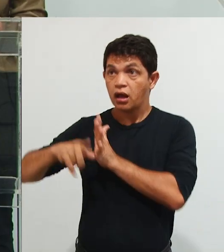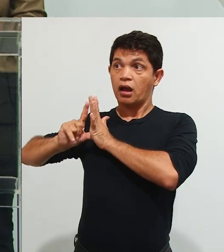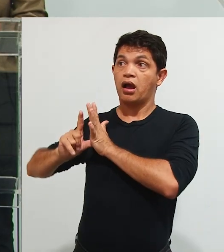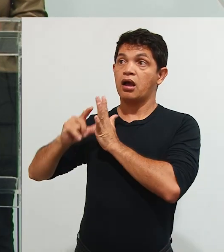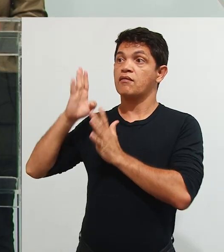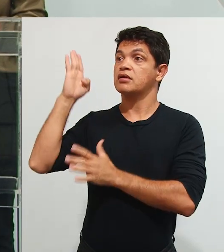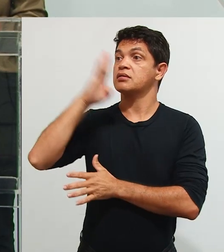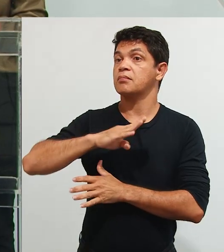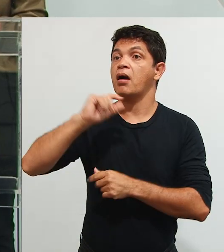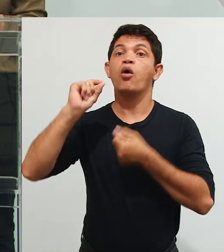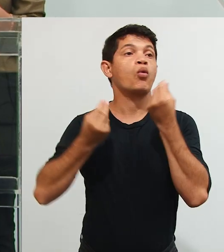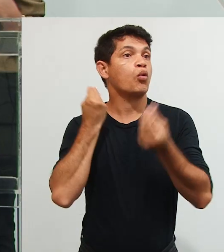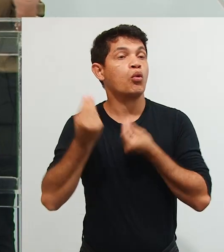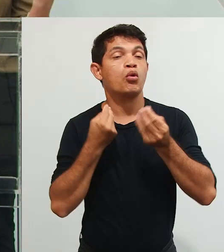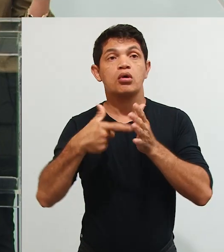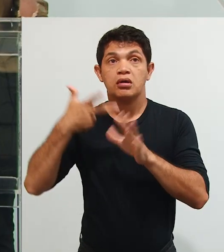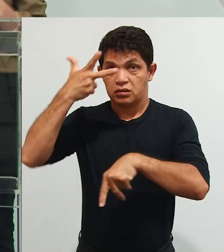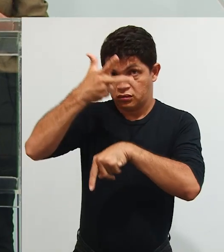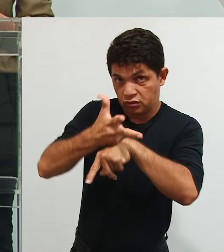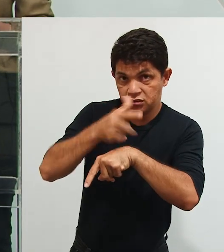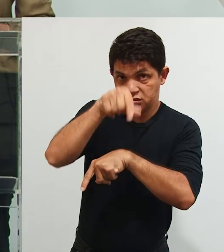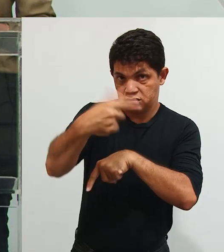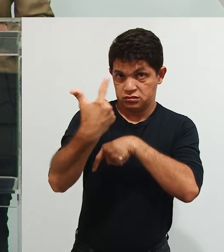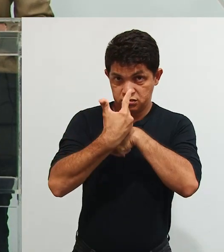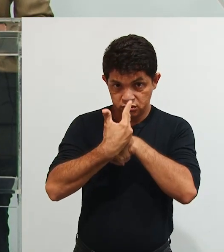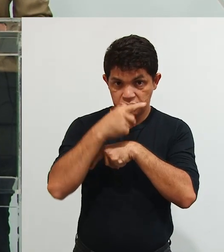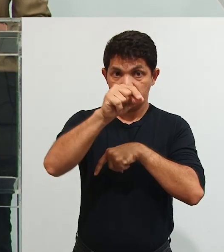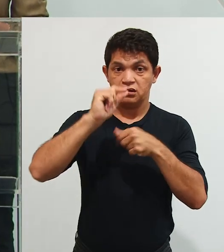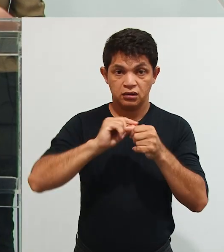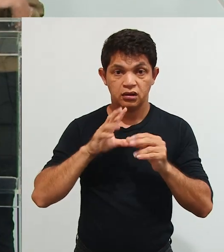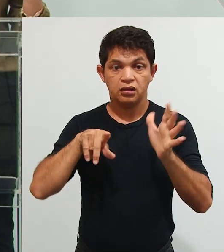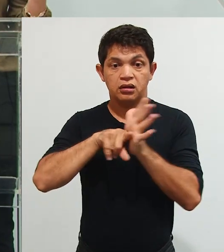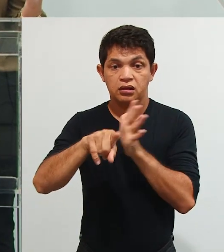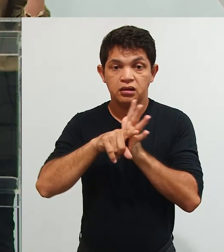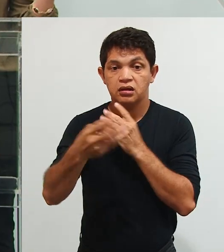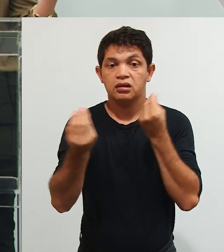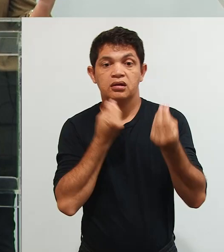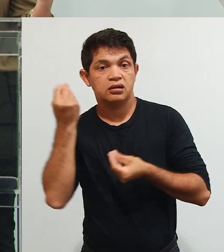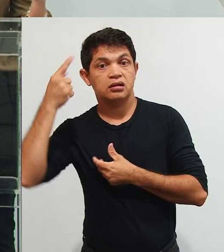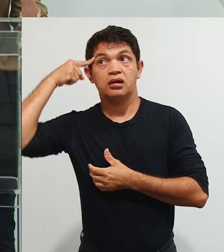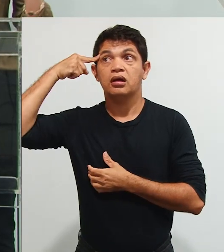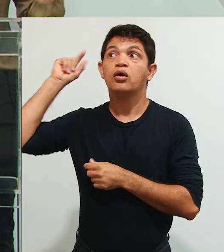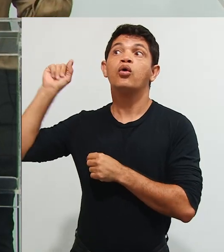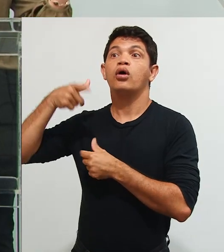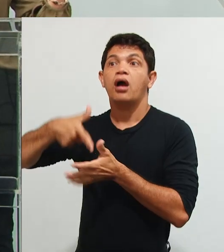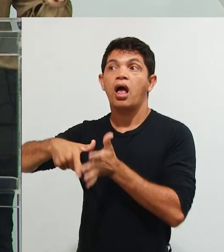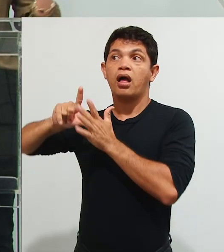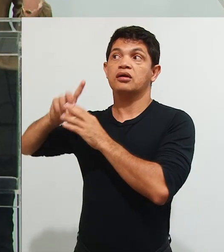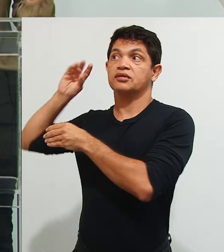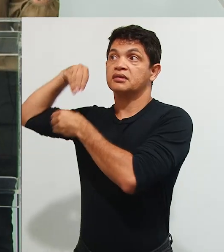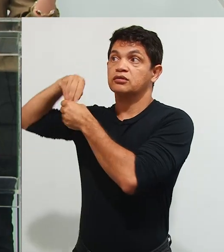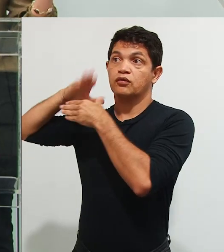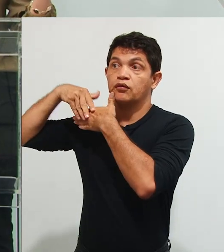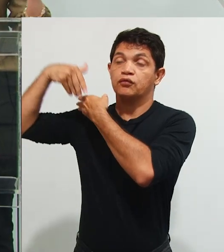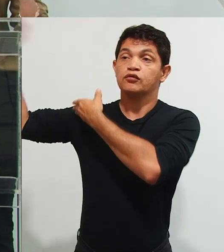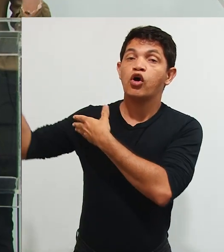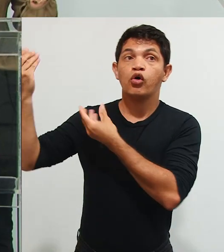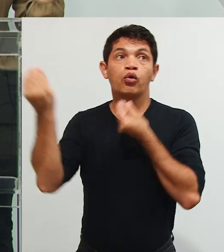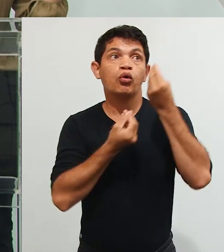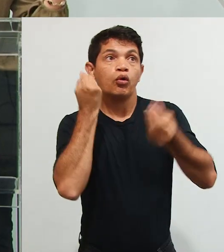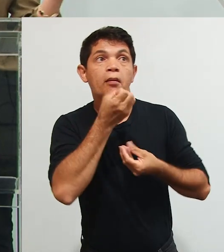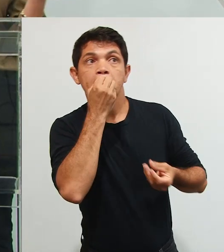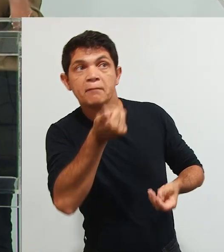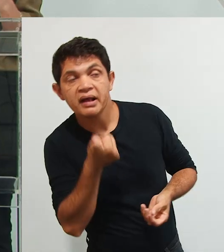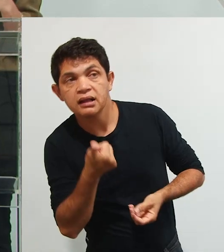começar a assistir esse vídeo. Então, antes de começar a assistir esse vídeo, o que você estava fazendo antes? Eu estava comendo, escovando o dente,